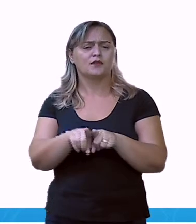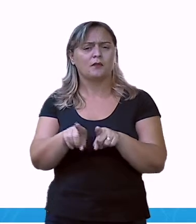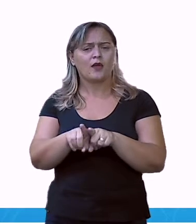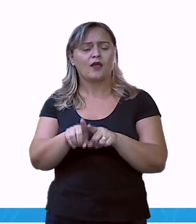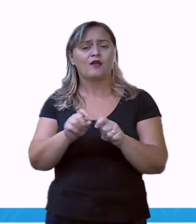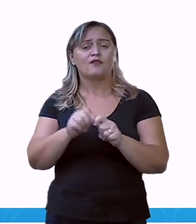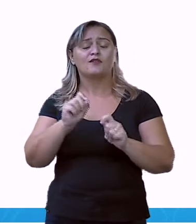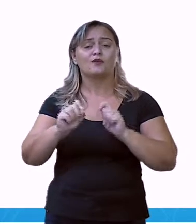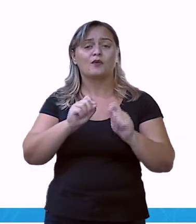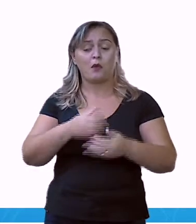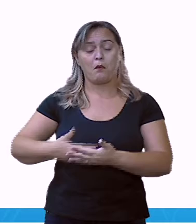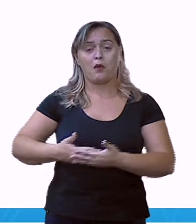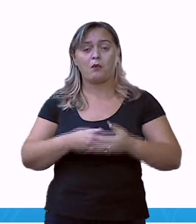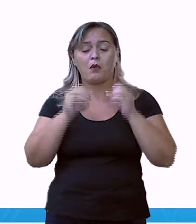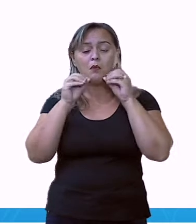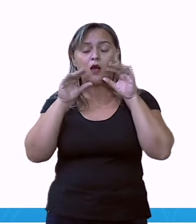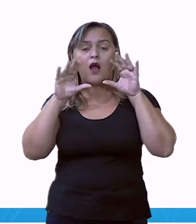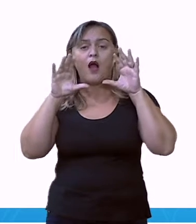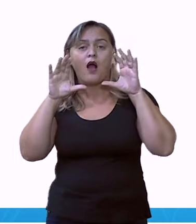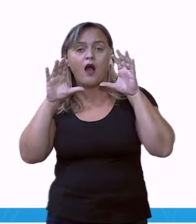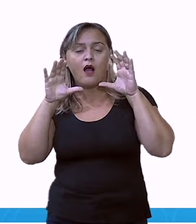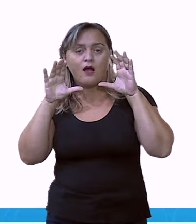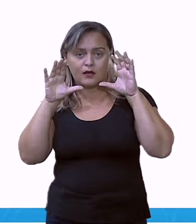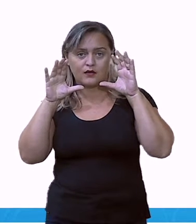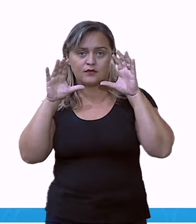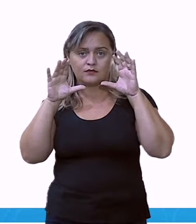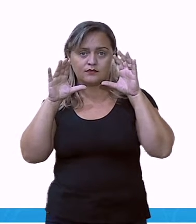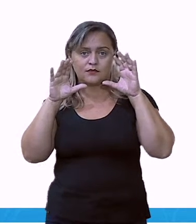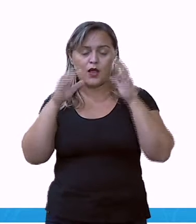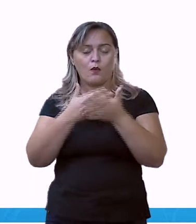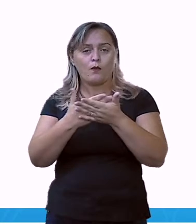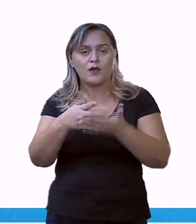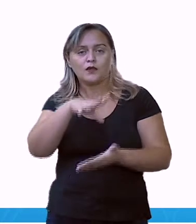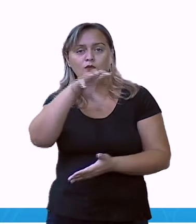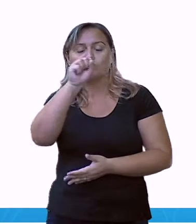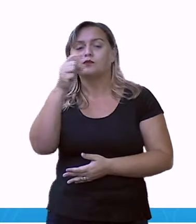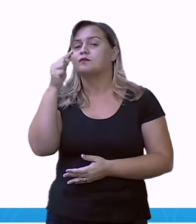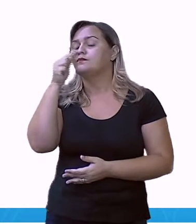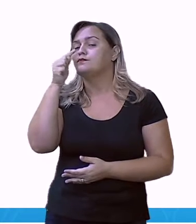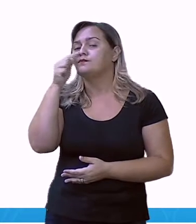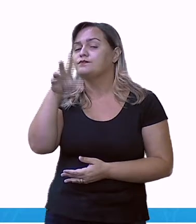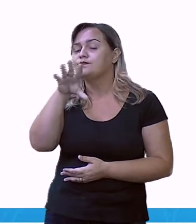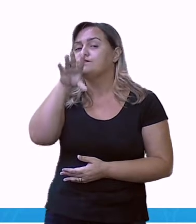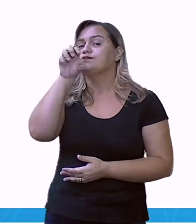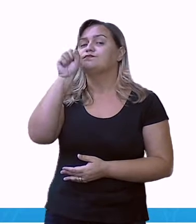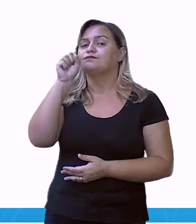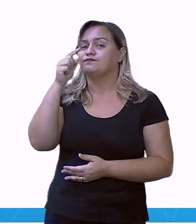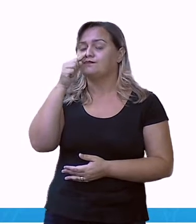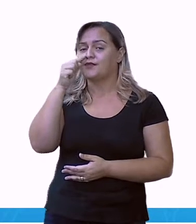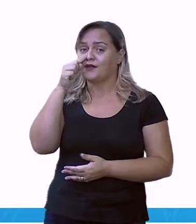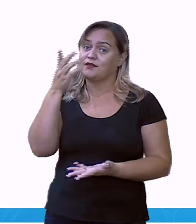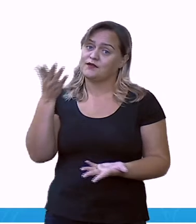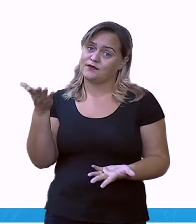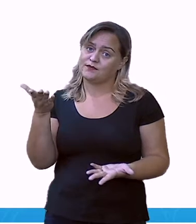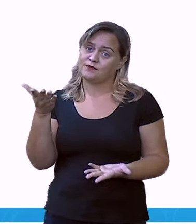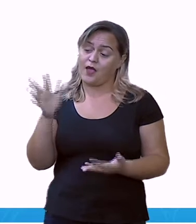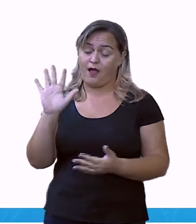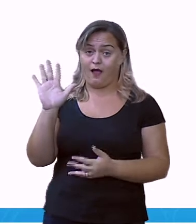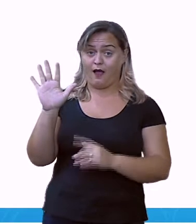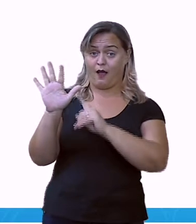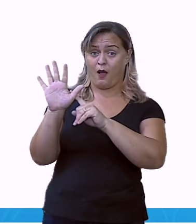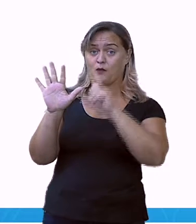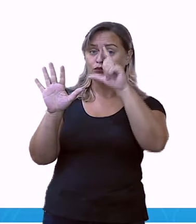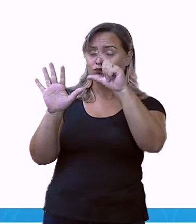boca aberta, desenvolvendo então a respiração oral. As mãos são menores, os dedos são curtos. E